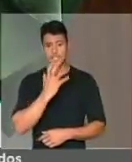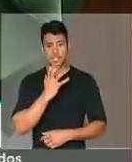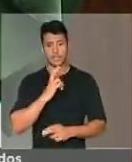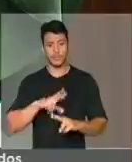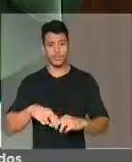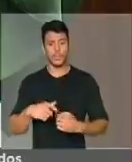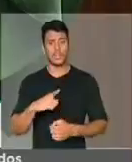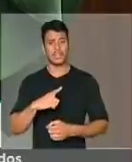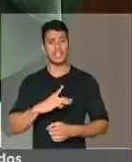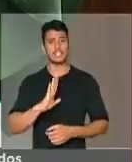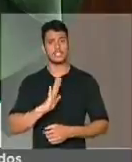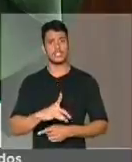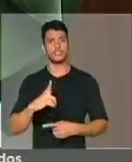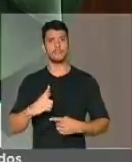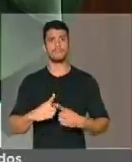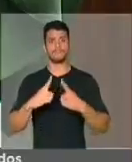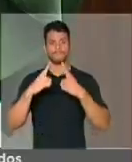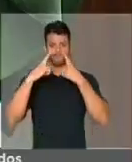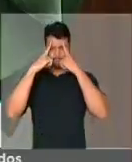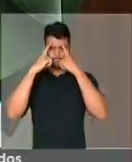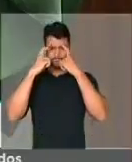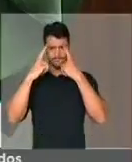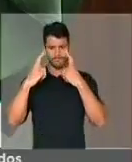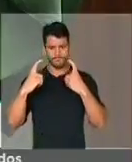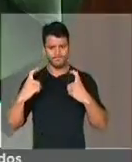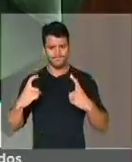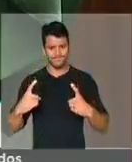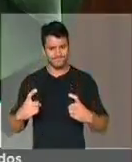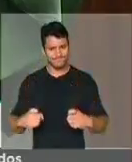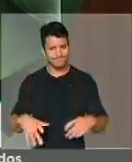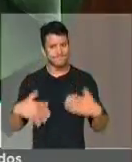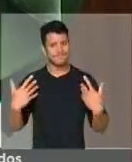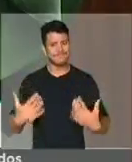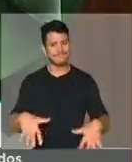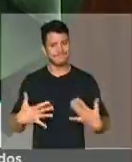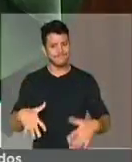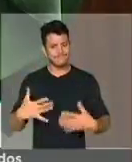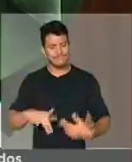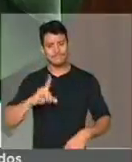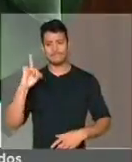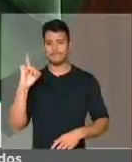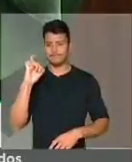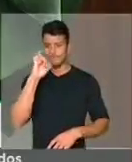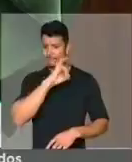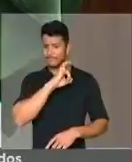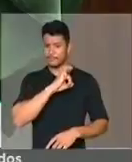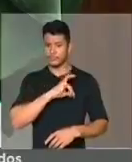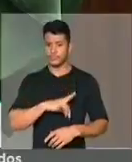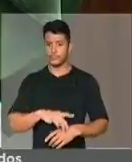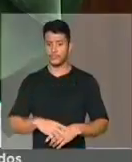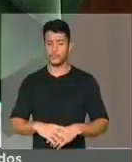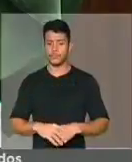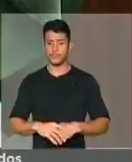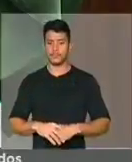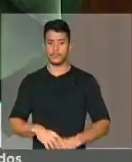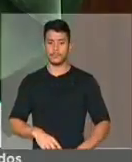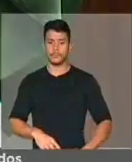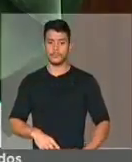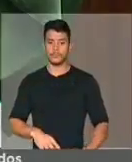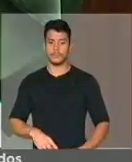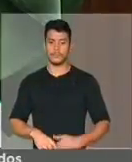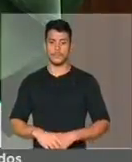de uma criminalidade que só faz crescer em periculosidade e na sua ousadia com que agride